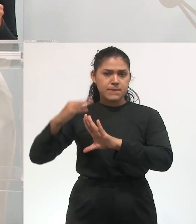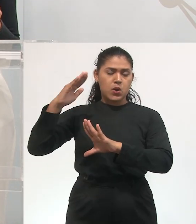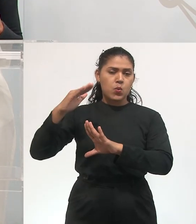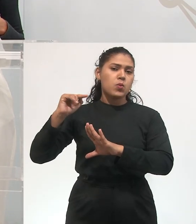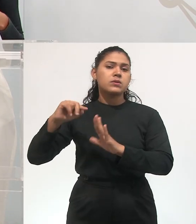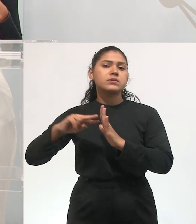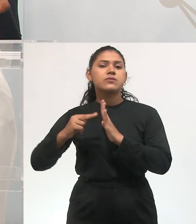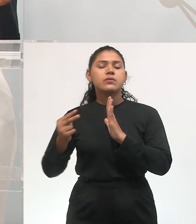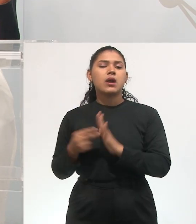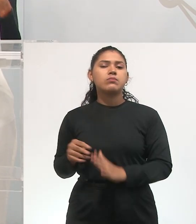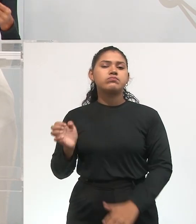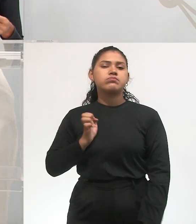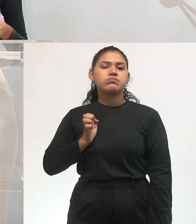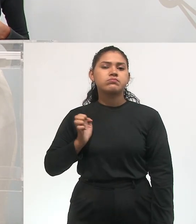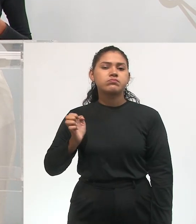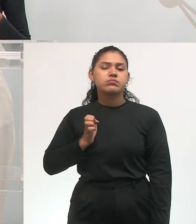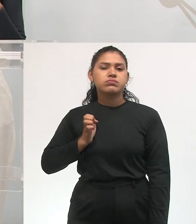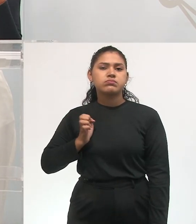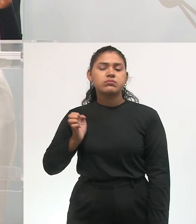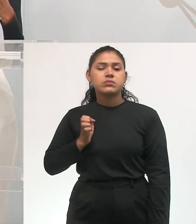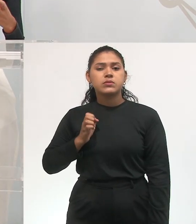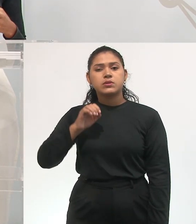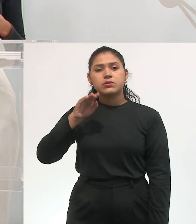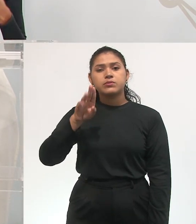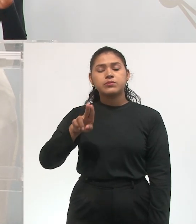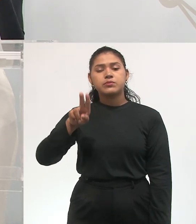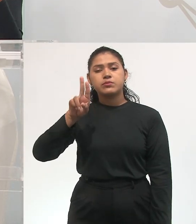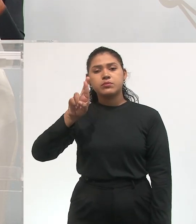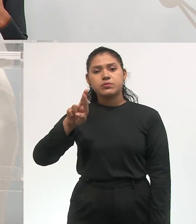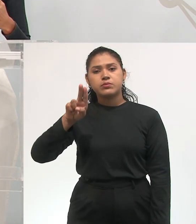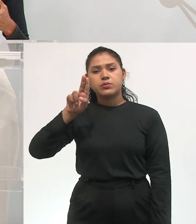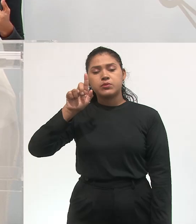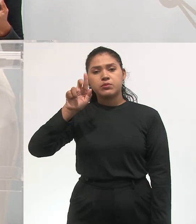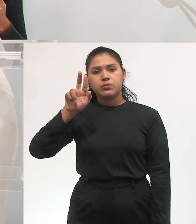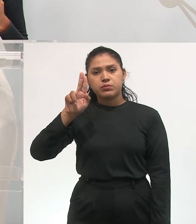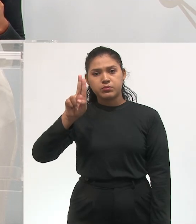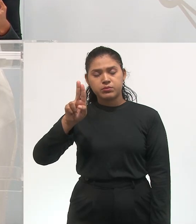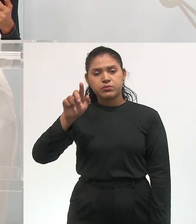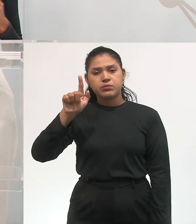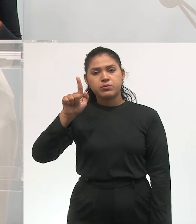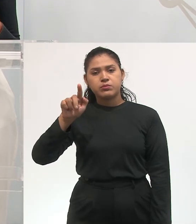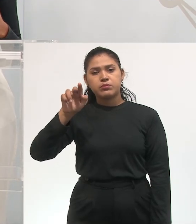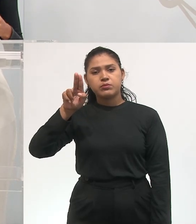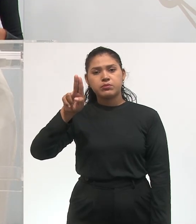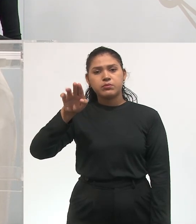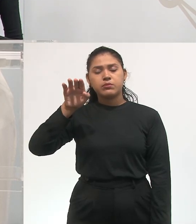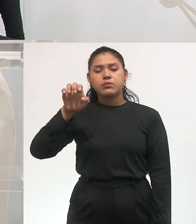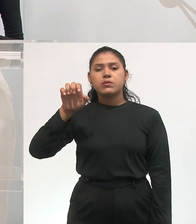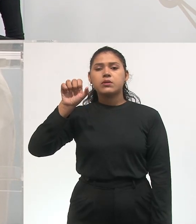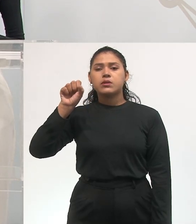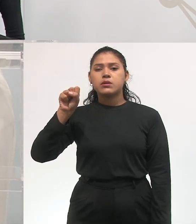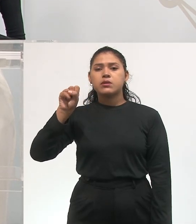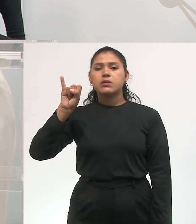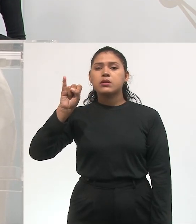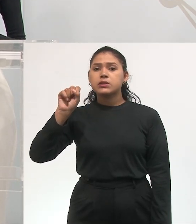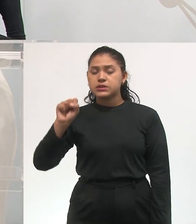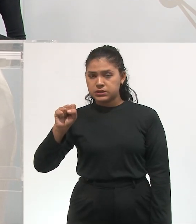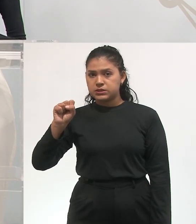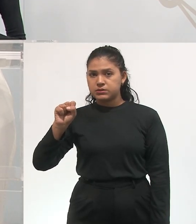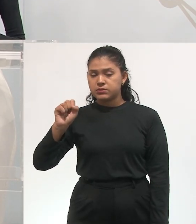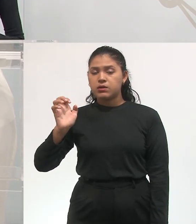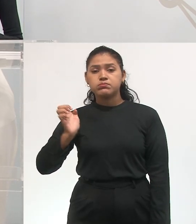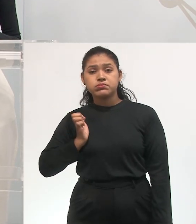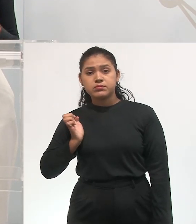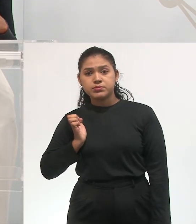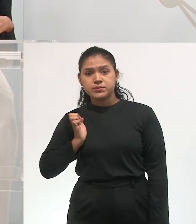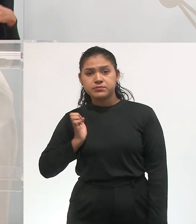produção, né? Detentora do capital, das ferramentas, das máquinas, e a classe